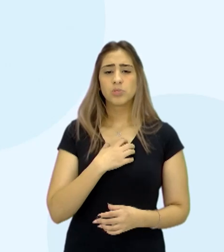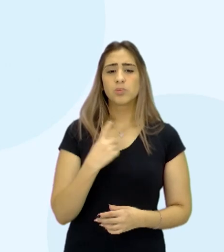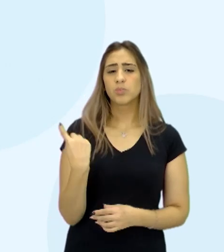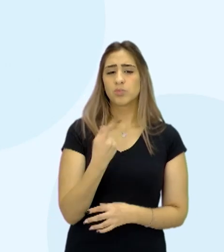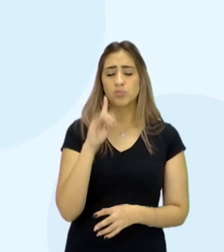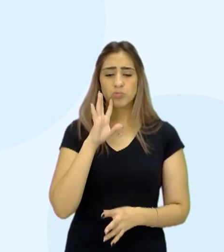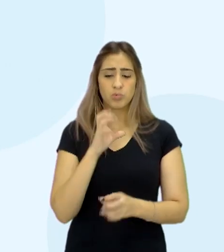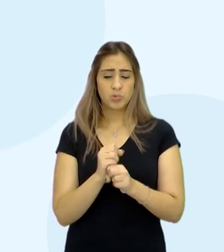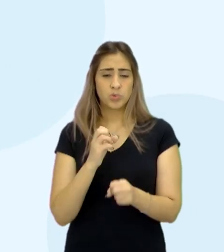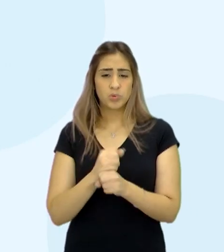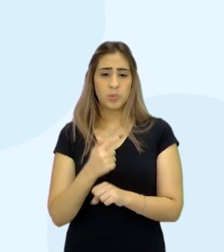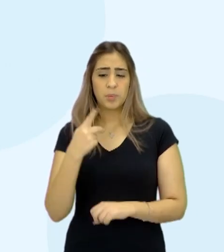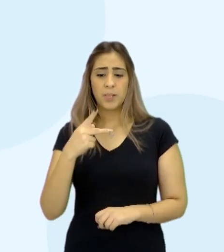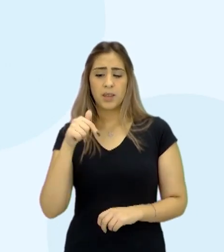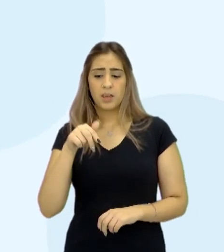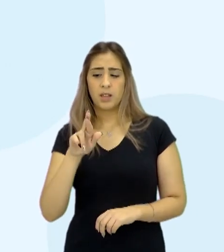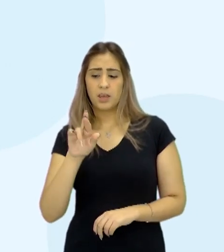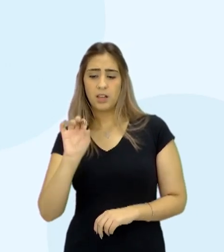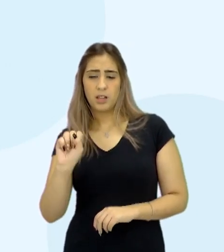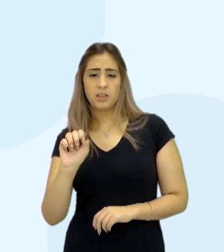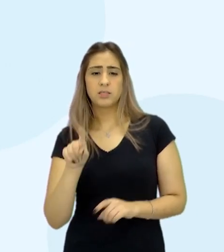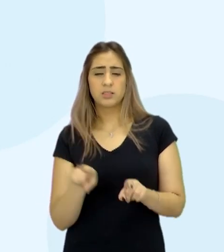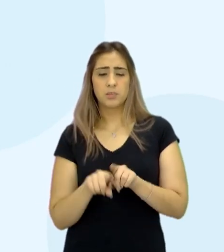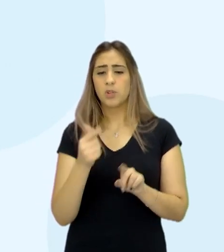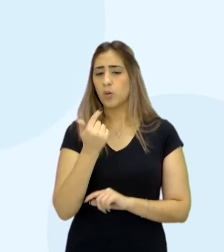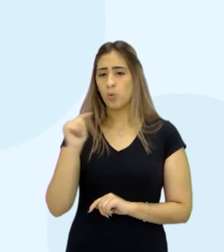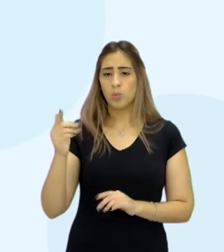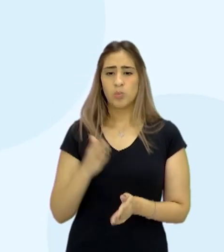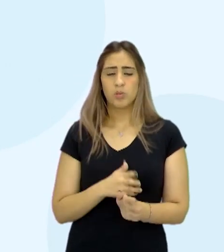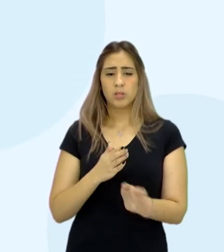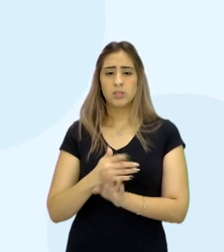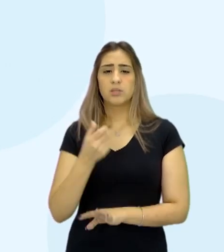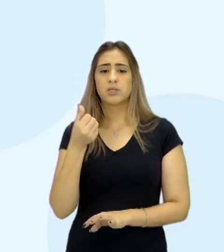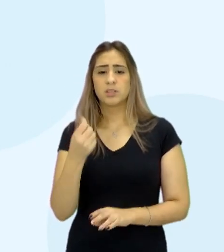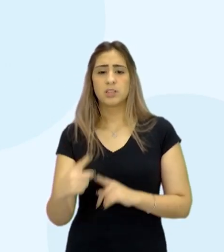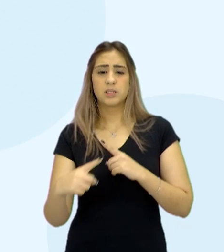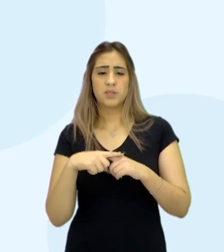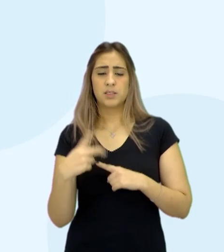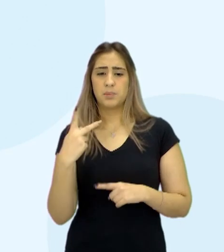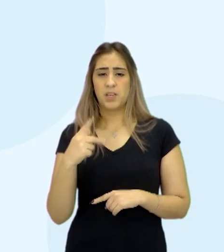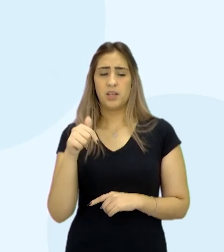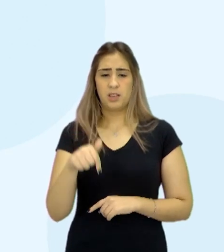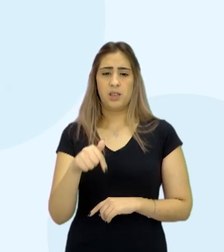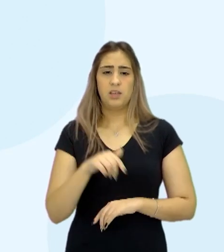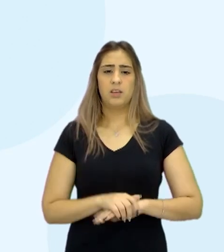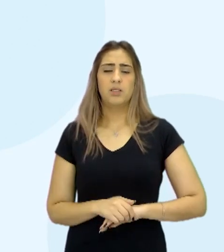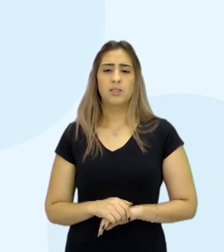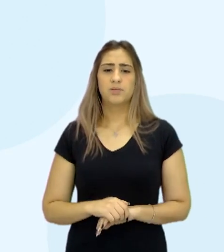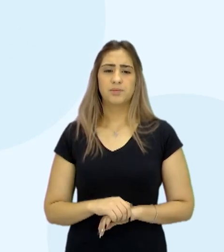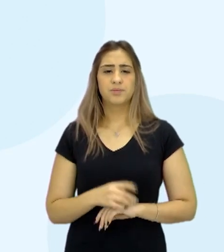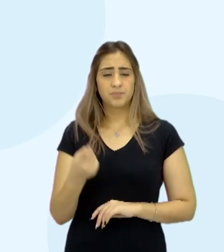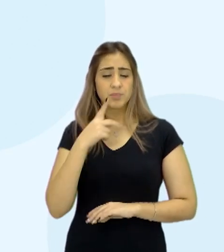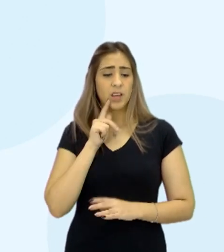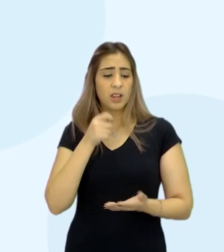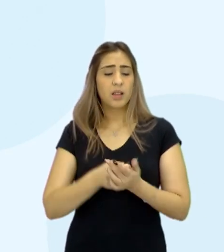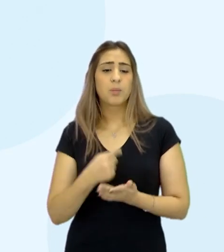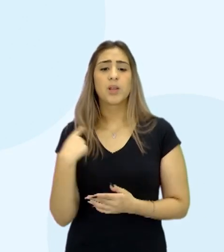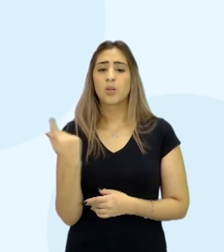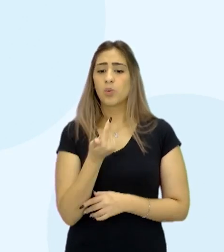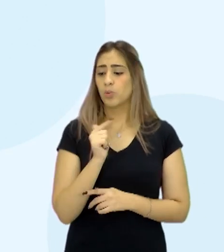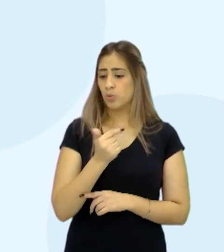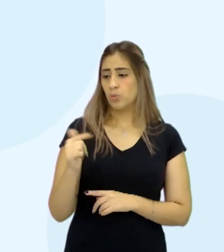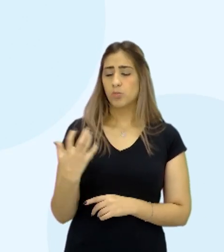soma o PQ com o RS e o outro segmento 6 vezes PQ, tá certo? Então, ele está determinando